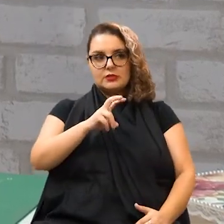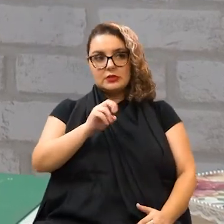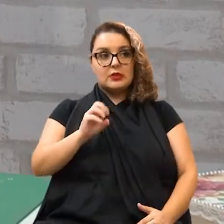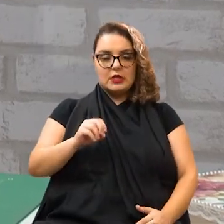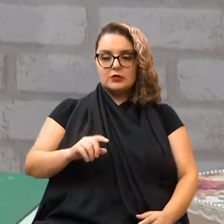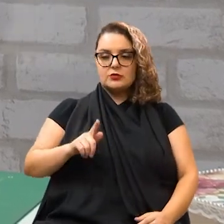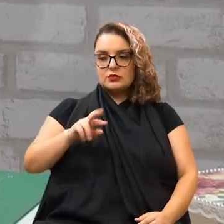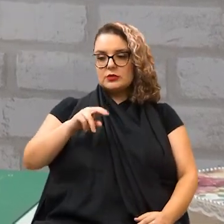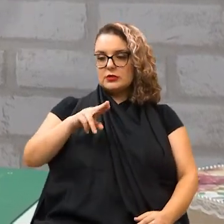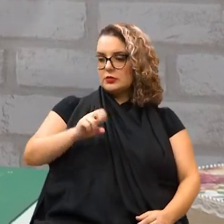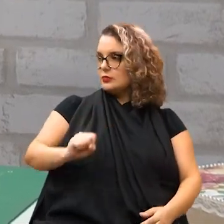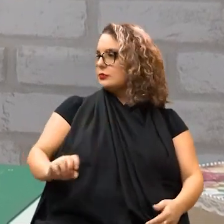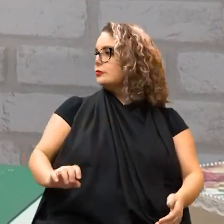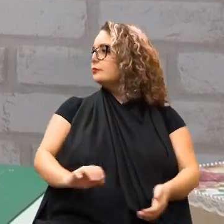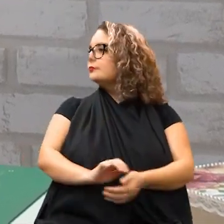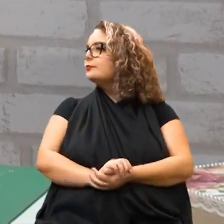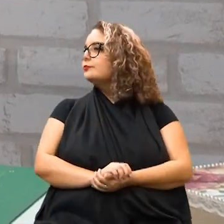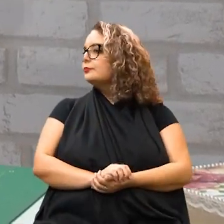bem...